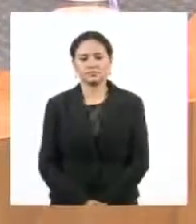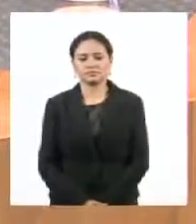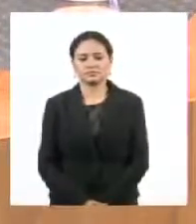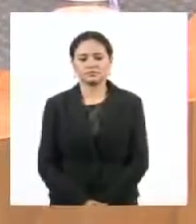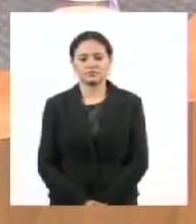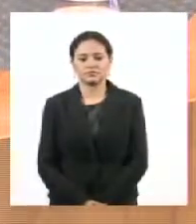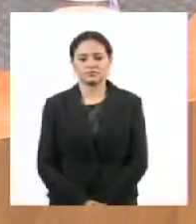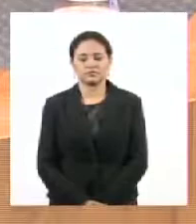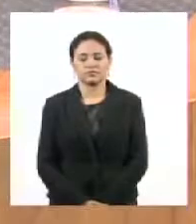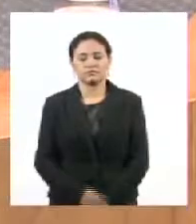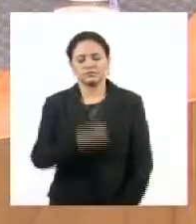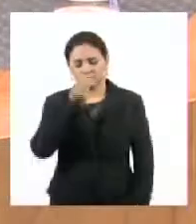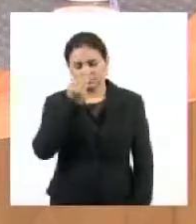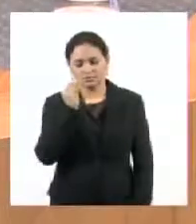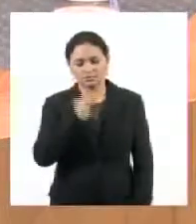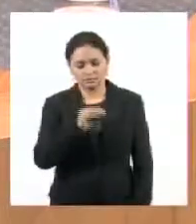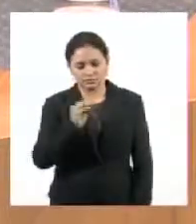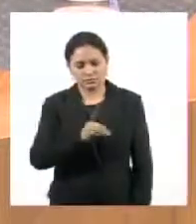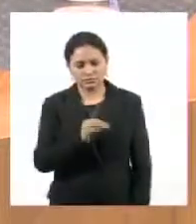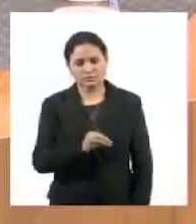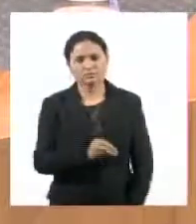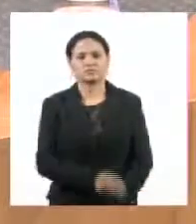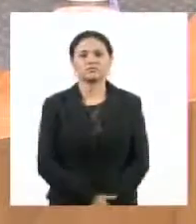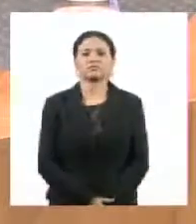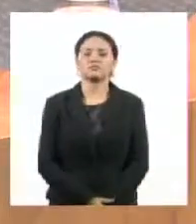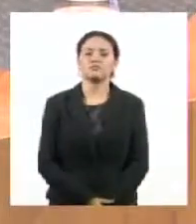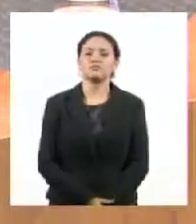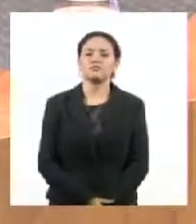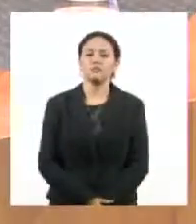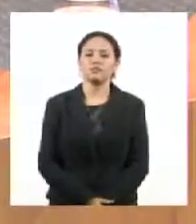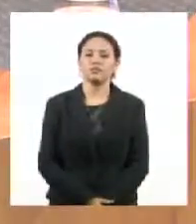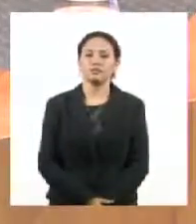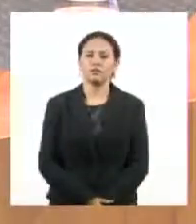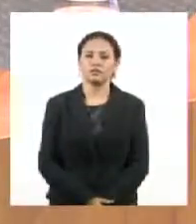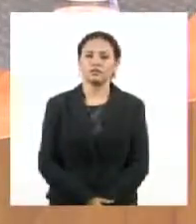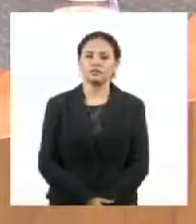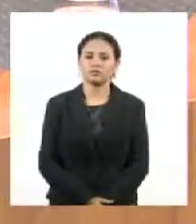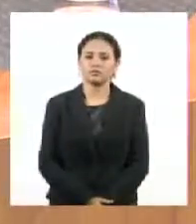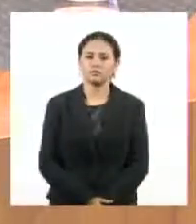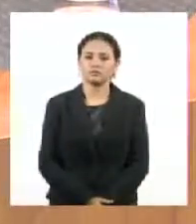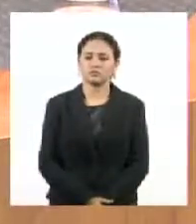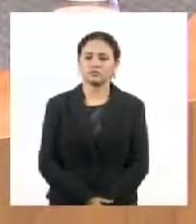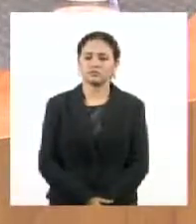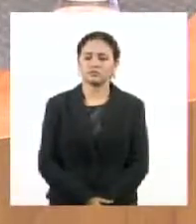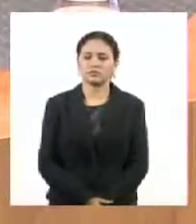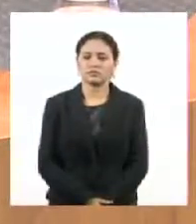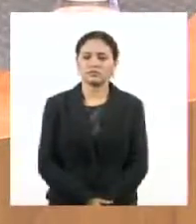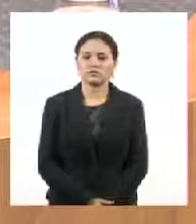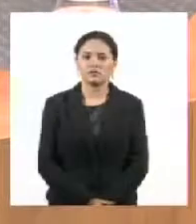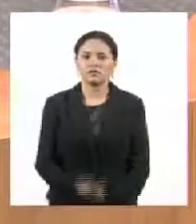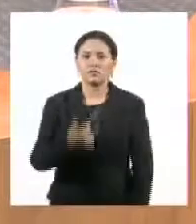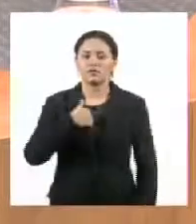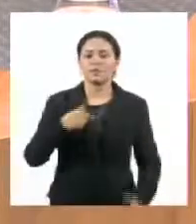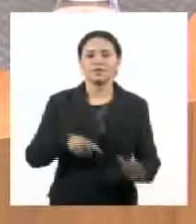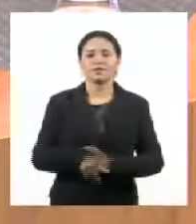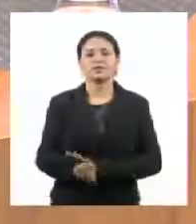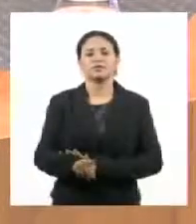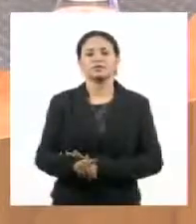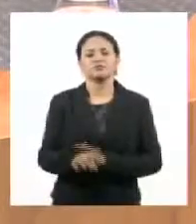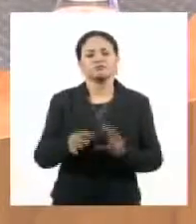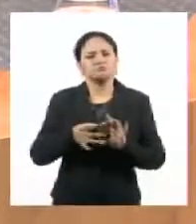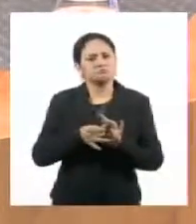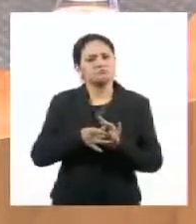são desvalorizadas, são desqualificadas. E eu pergunto, onde fica a